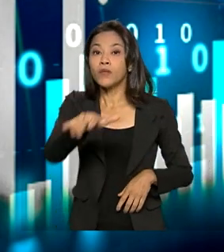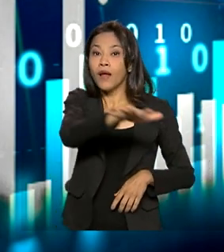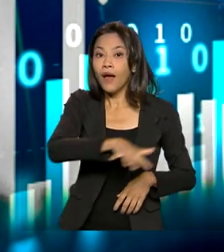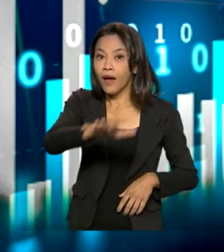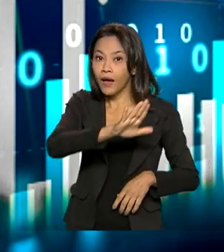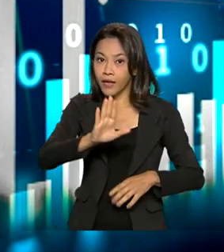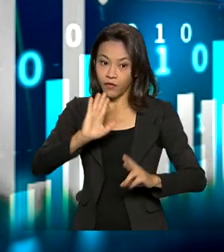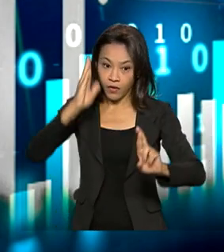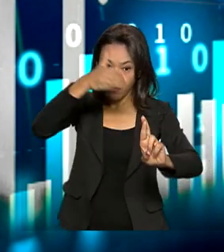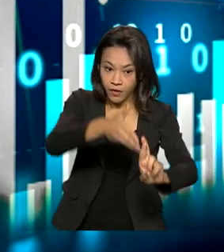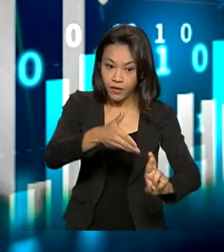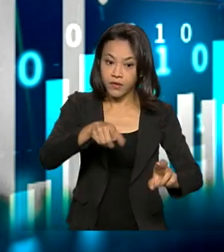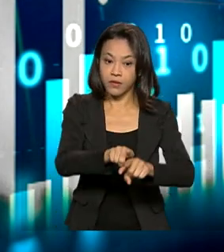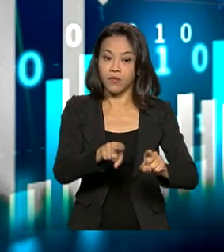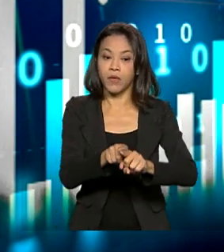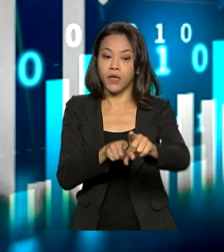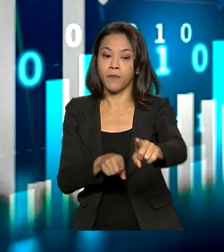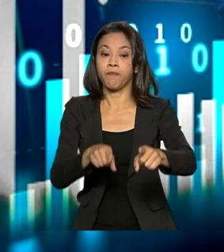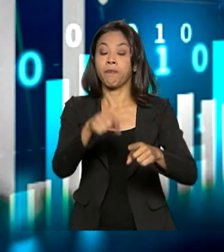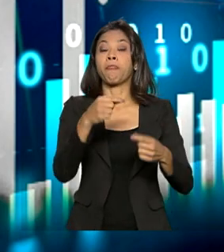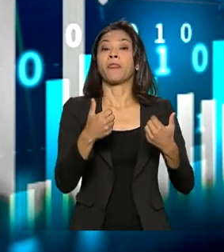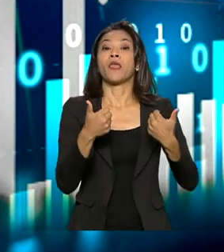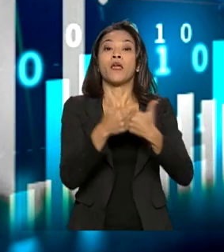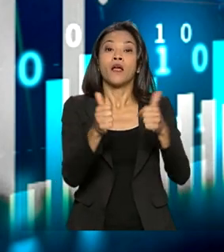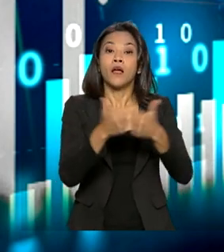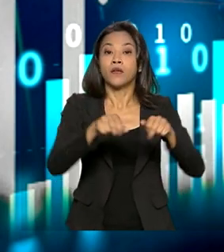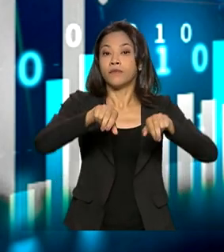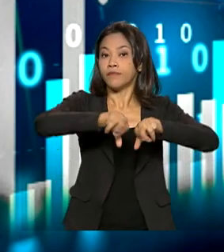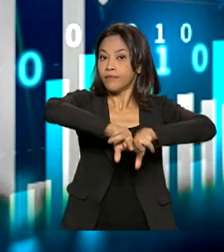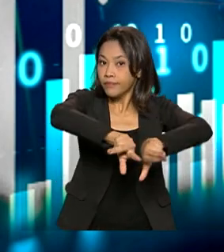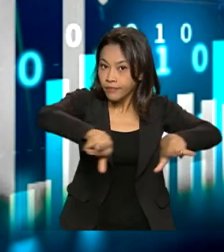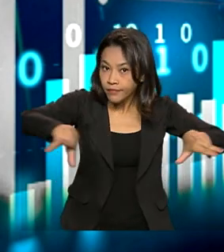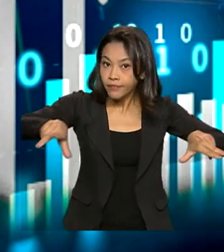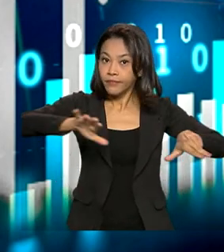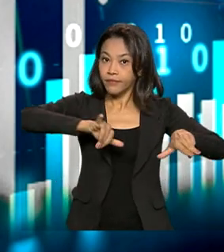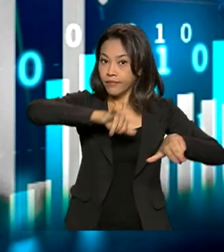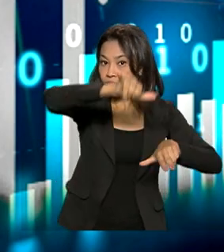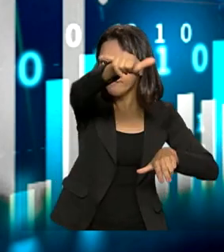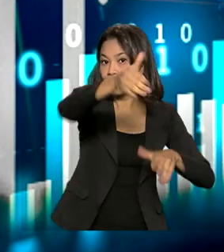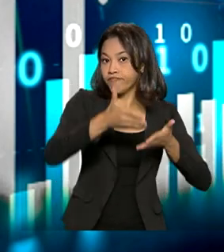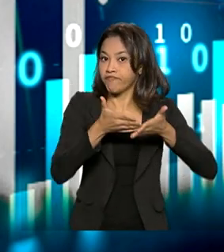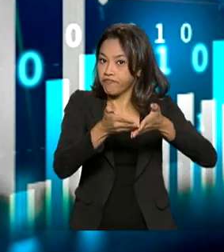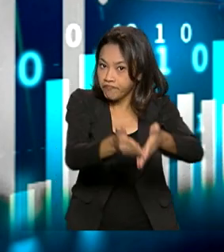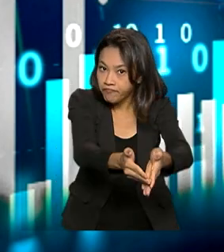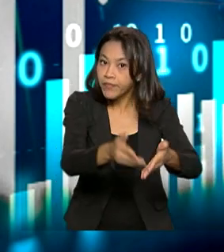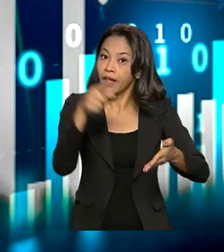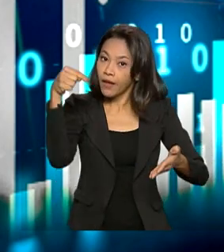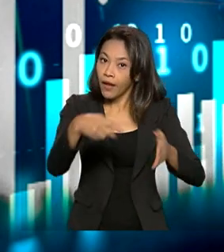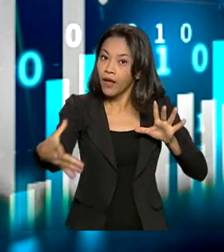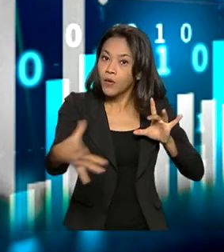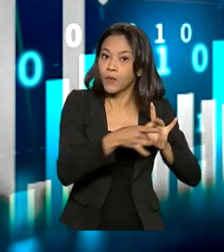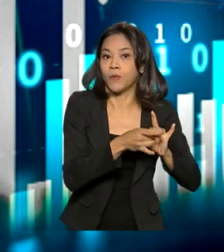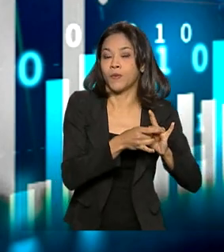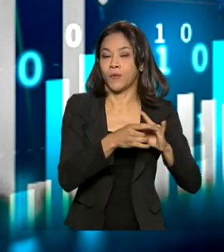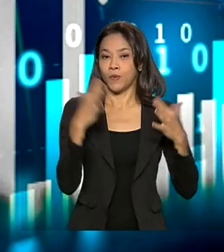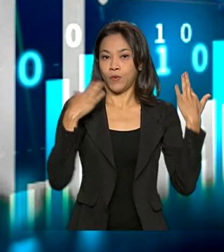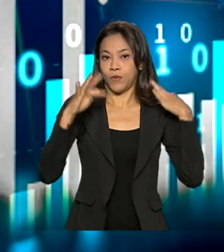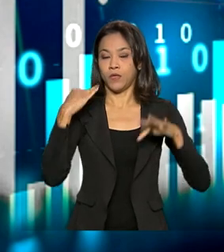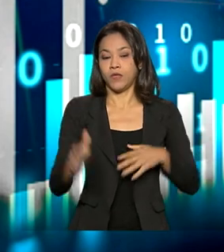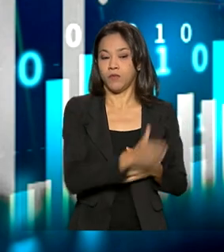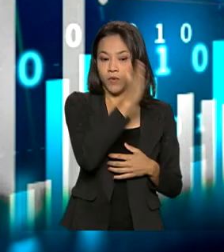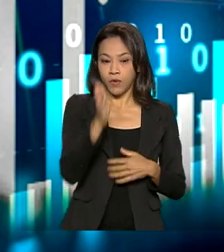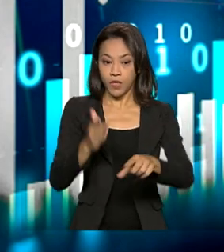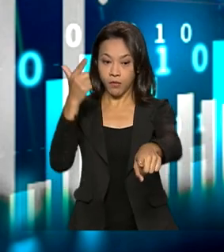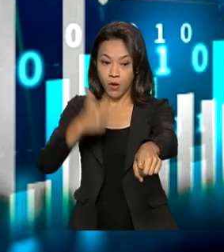2021 foram transportes, também transporte aéreo e rodoviário, também ligados ao turismo, e também tecnologias de